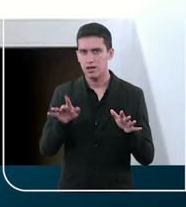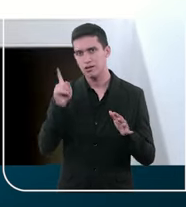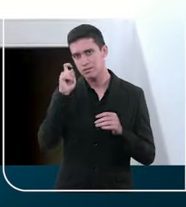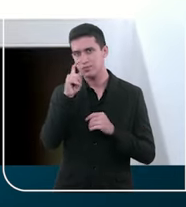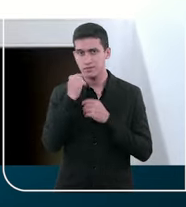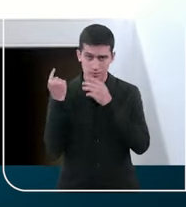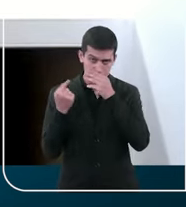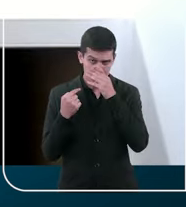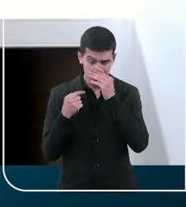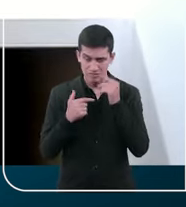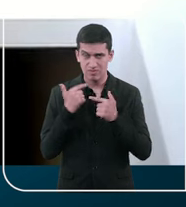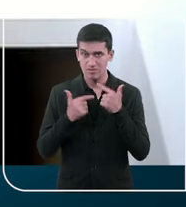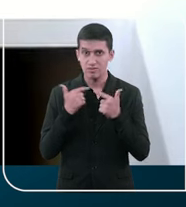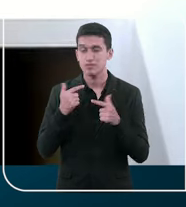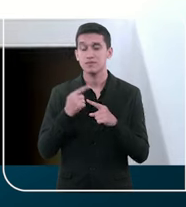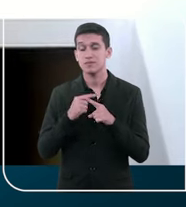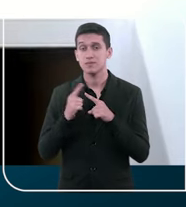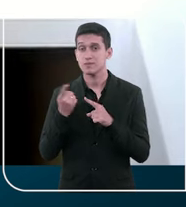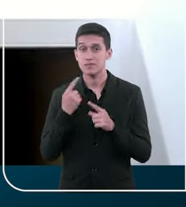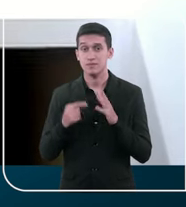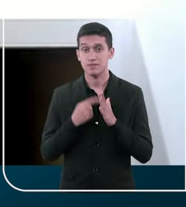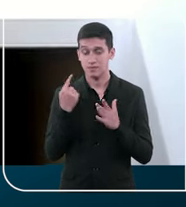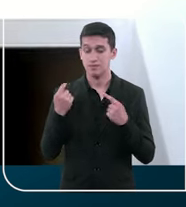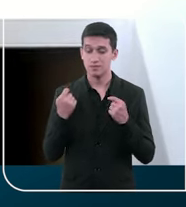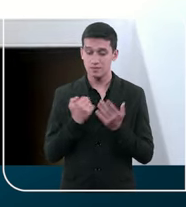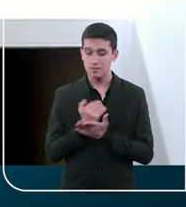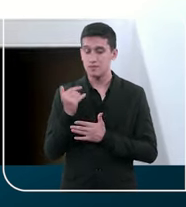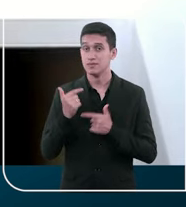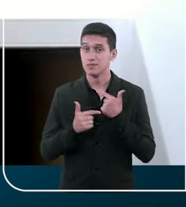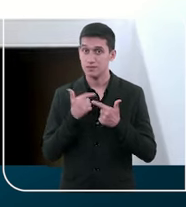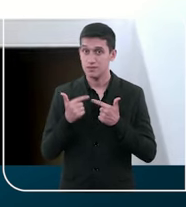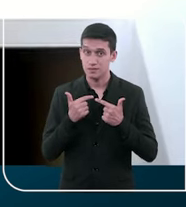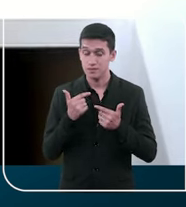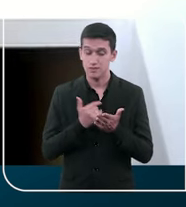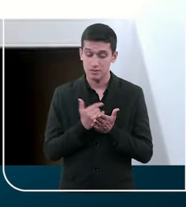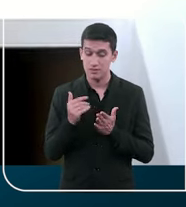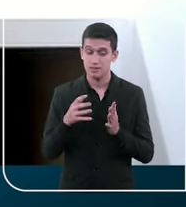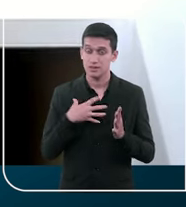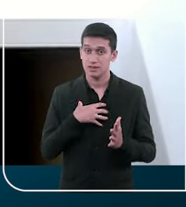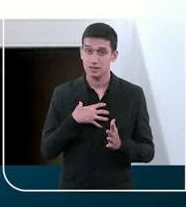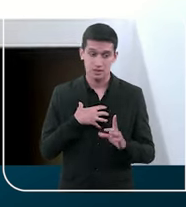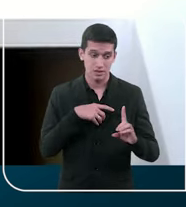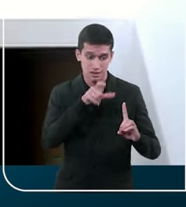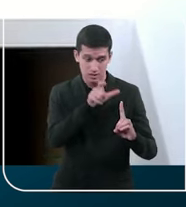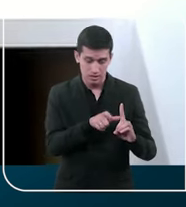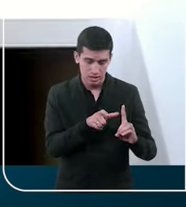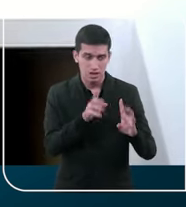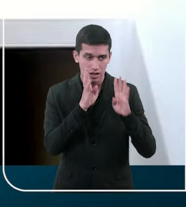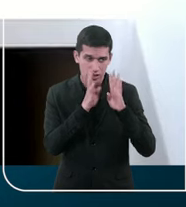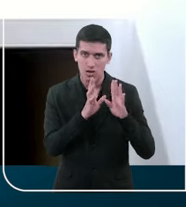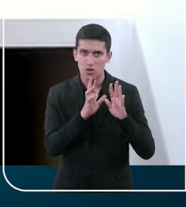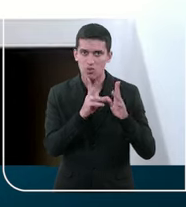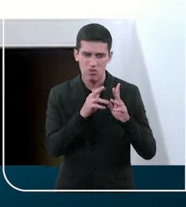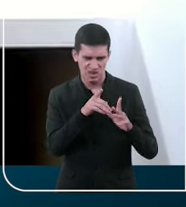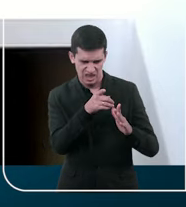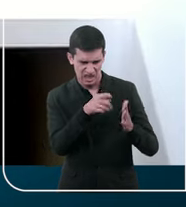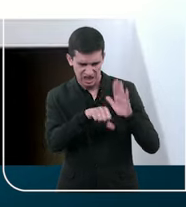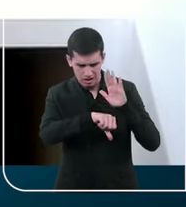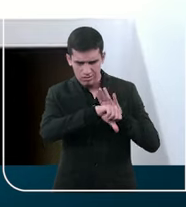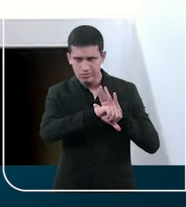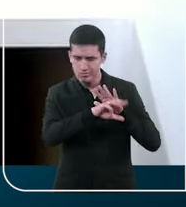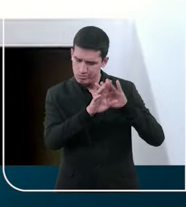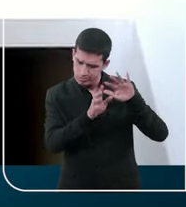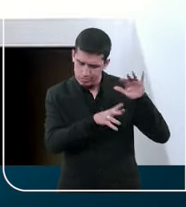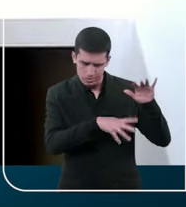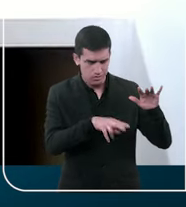de nós conseguirmos, de fato, trabalhar, porque nós temos que primeiro trabalhar com um papel, um processo de humanização do acusado, que às